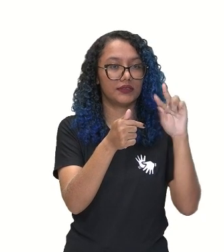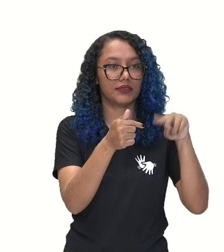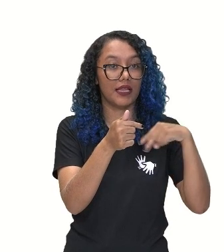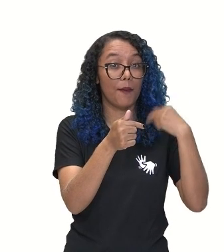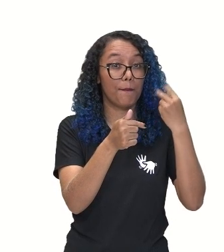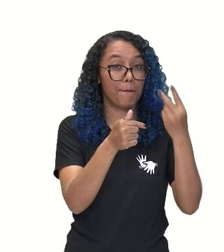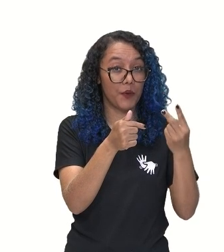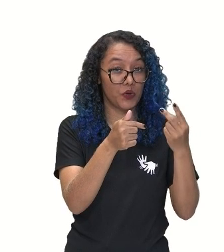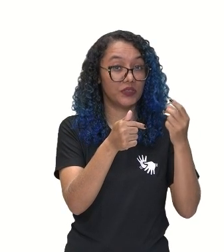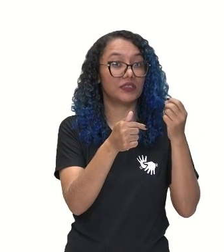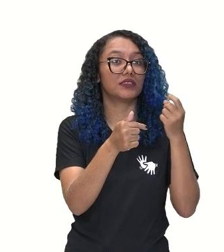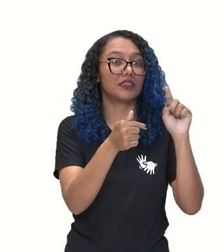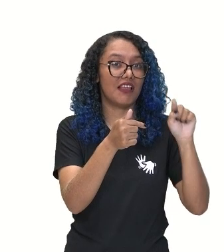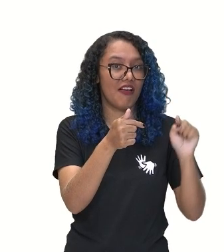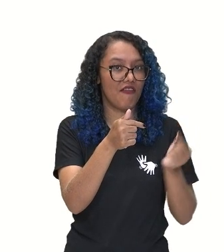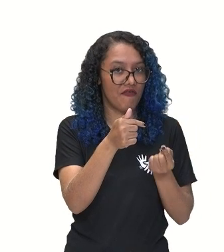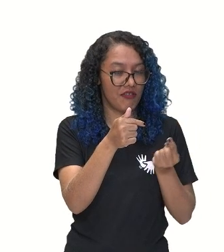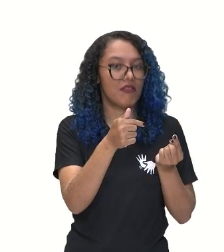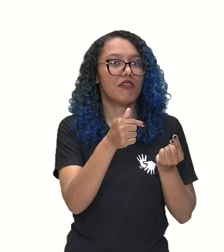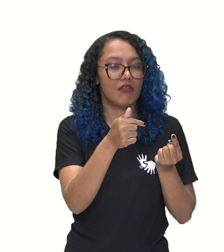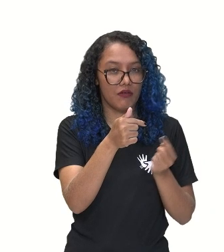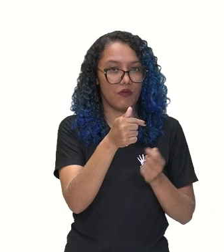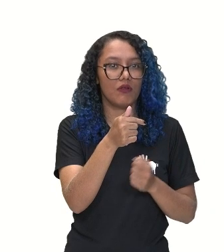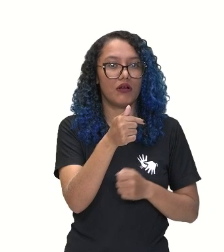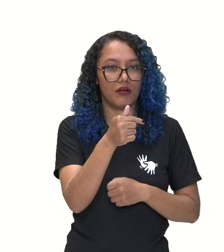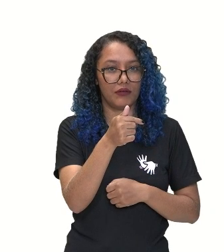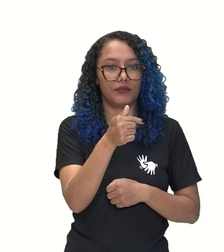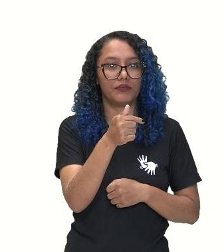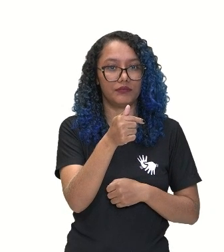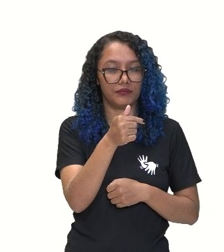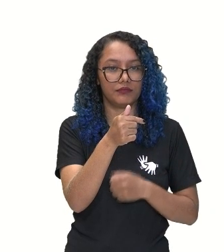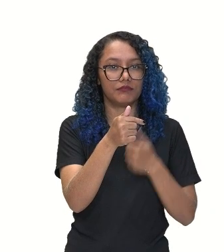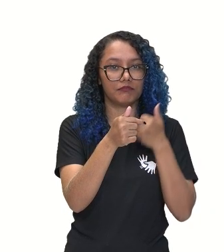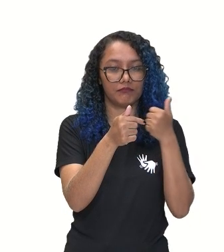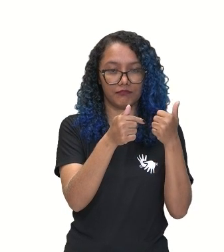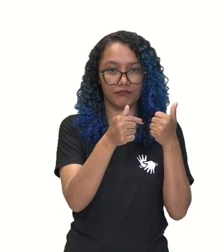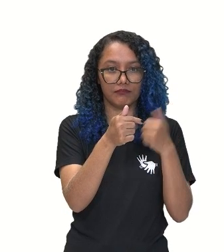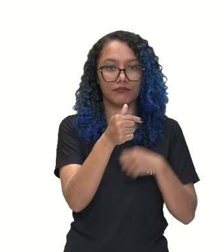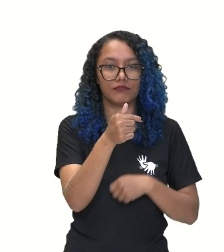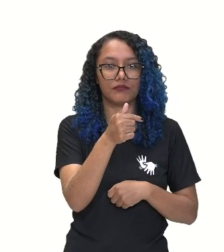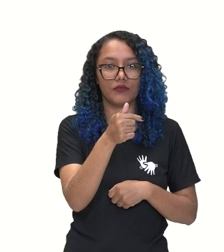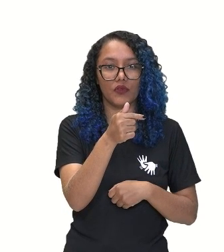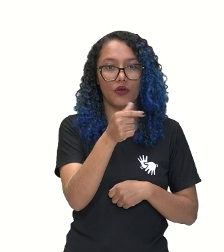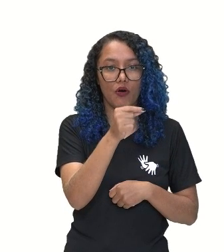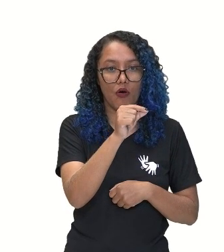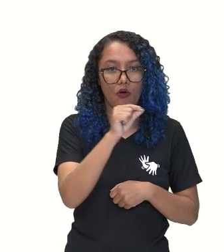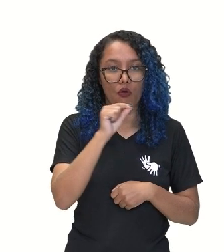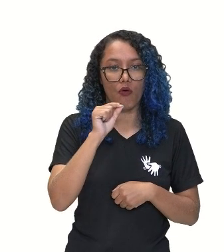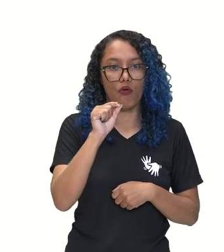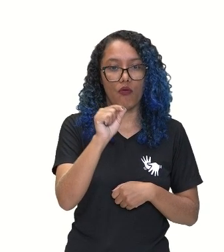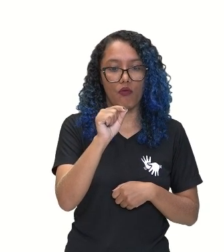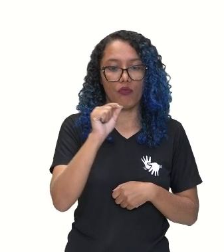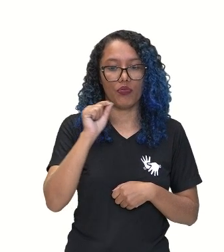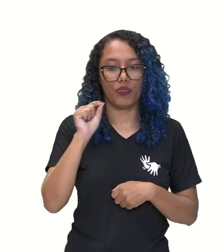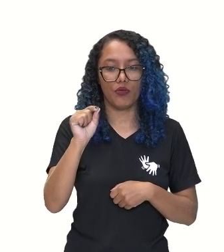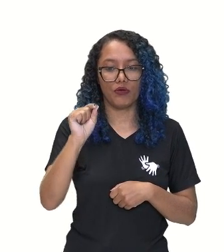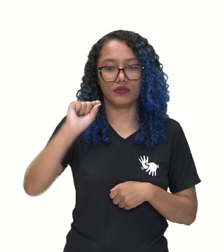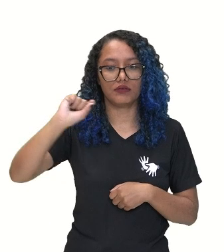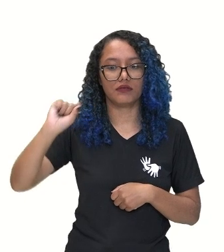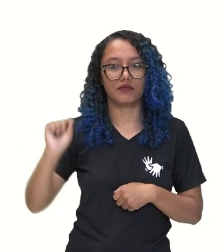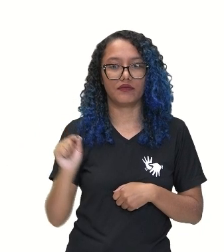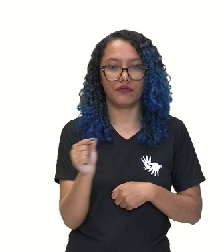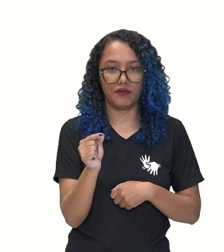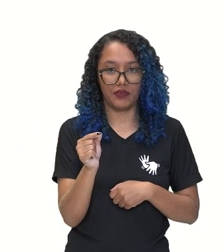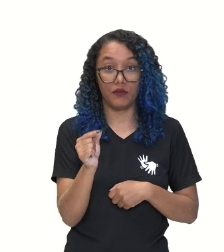aparecer 2 números após a vírgula, 2 casas decimais. Então, 1, 2, vírgula.